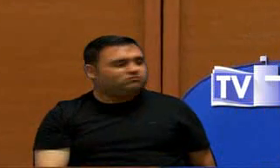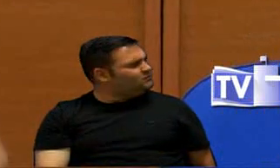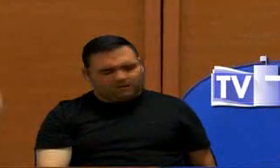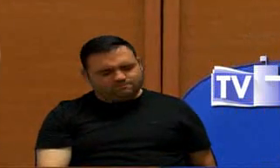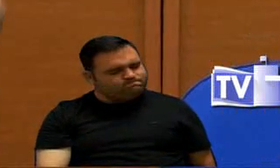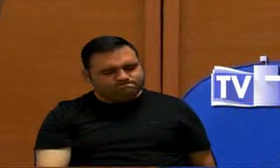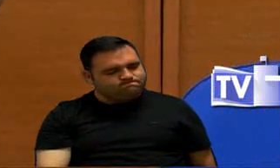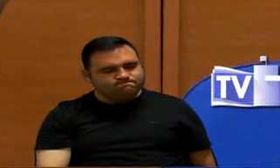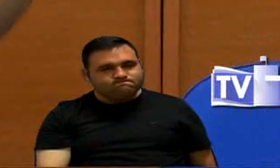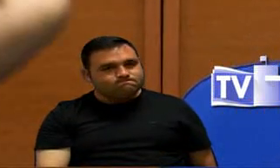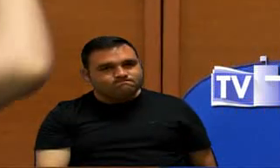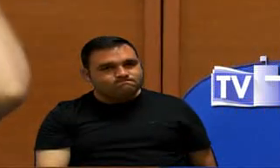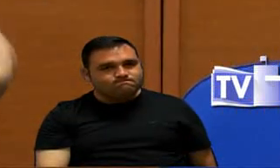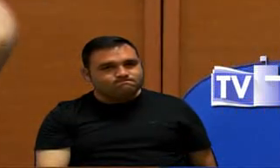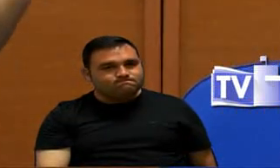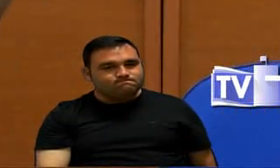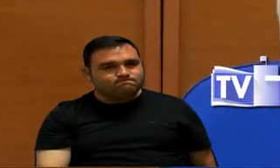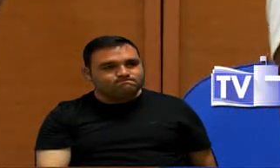Não.